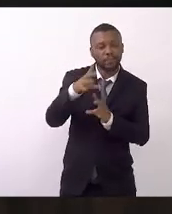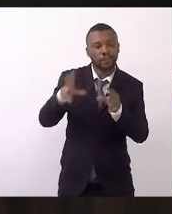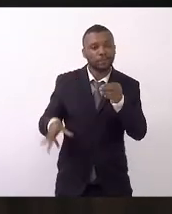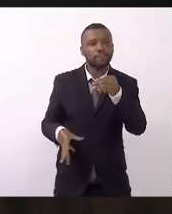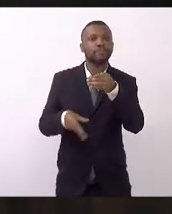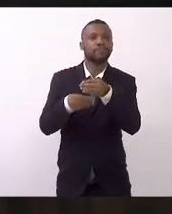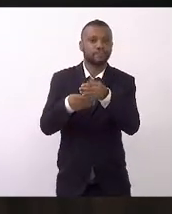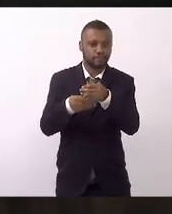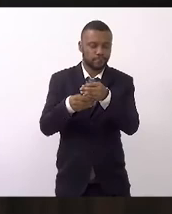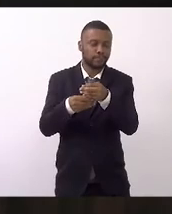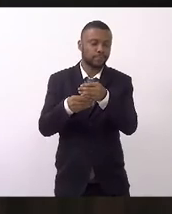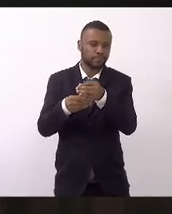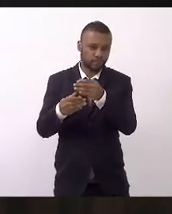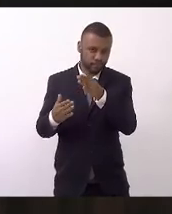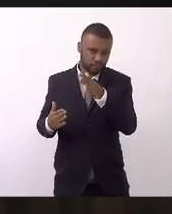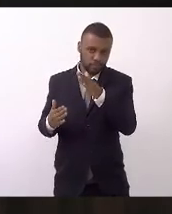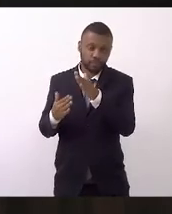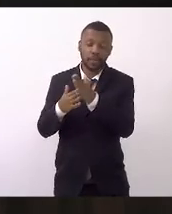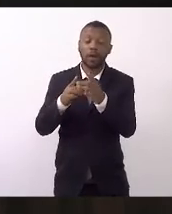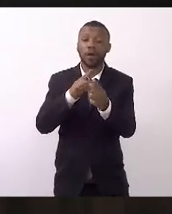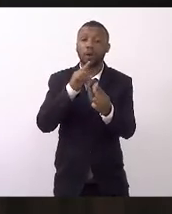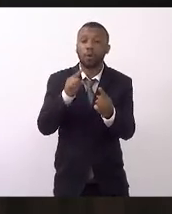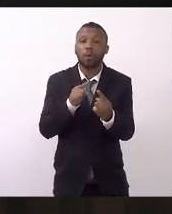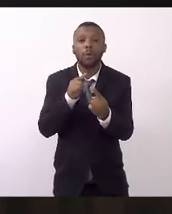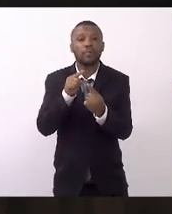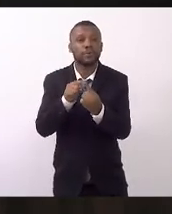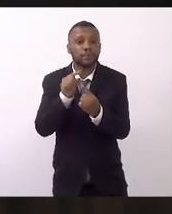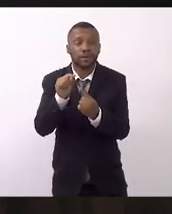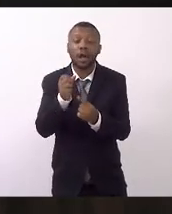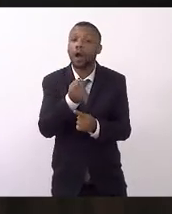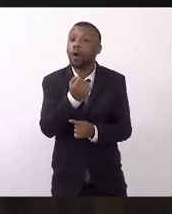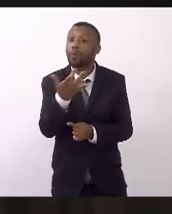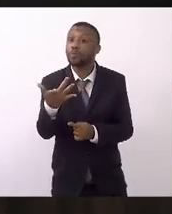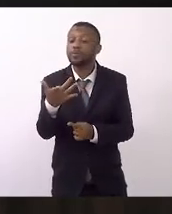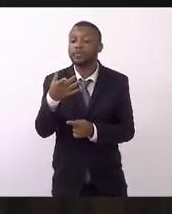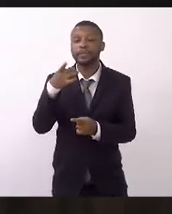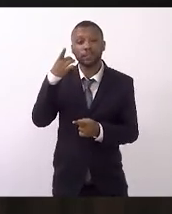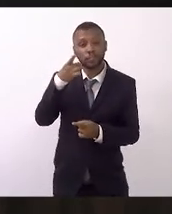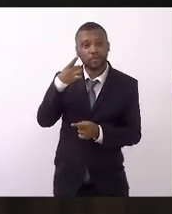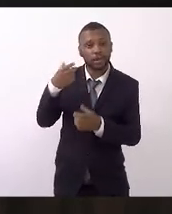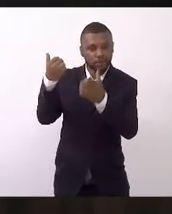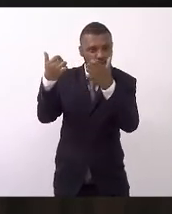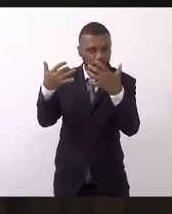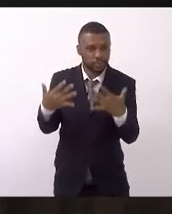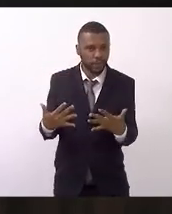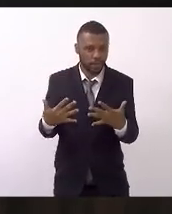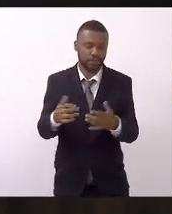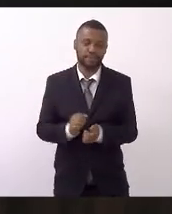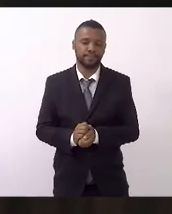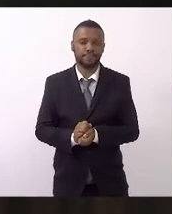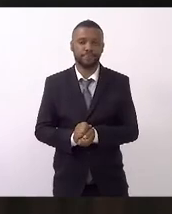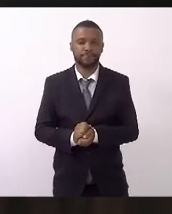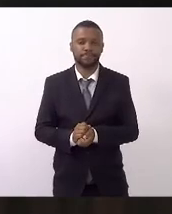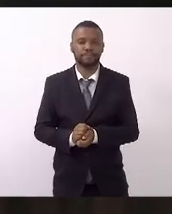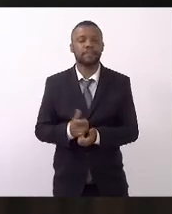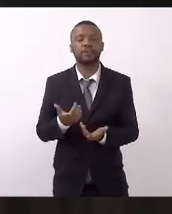ponderação até no sentido do que alguns deputados colocaram aqui. Na verdade, o